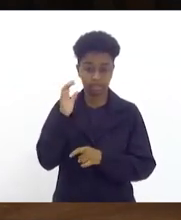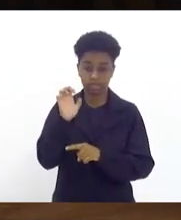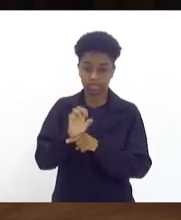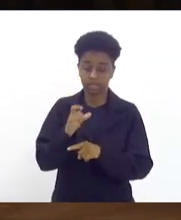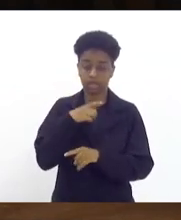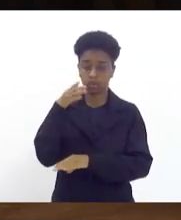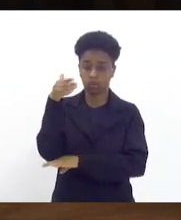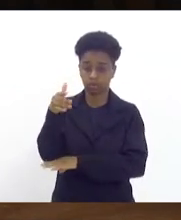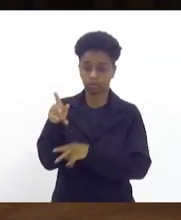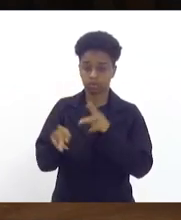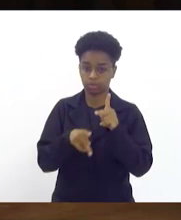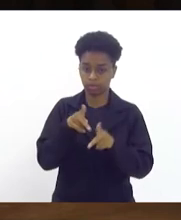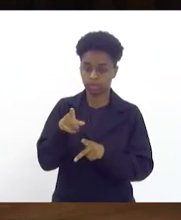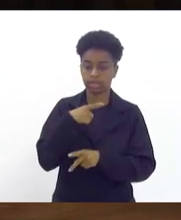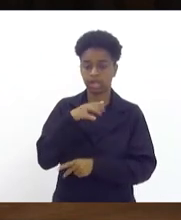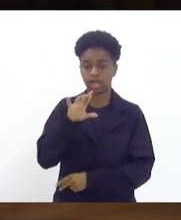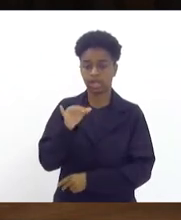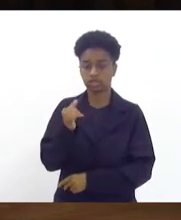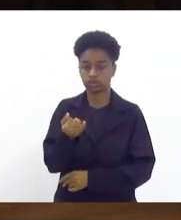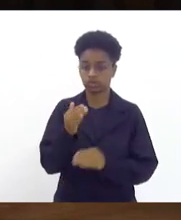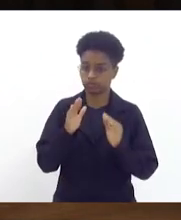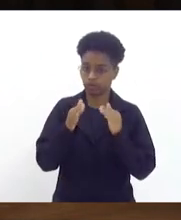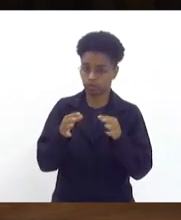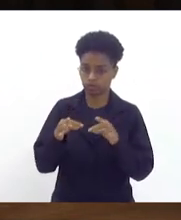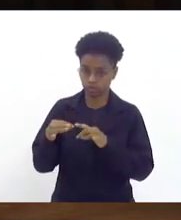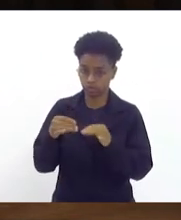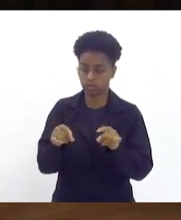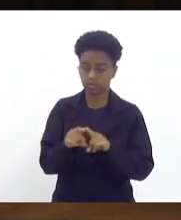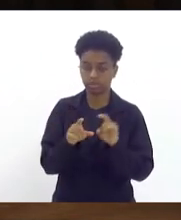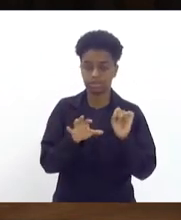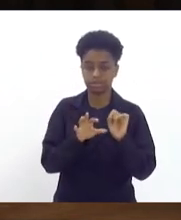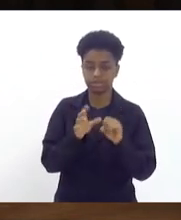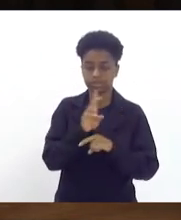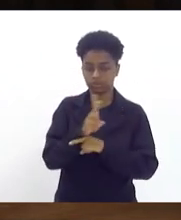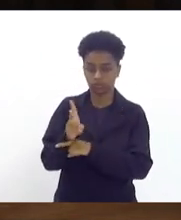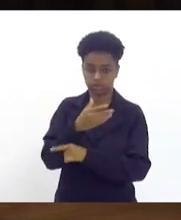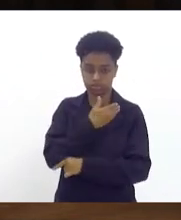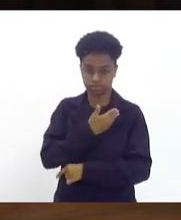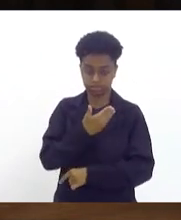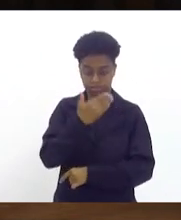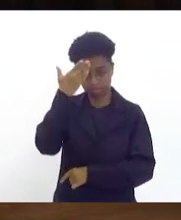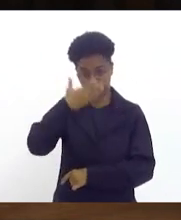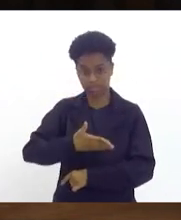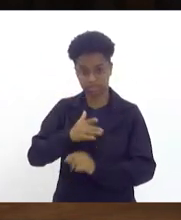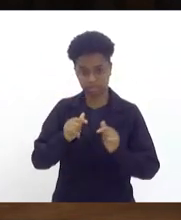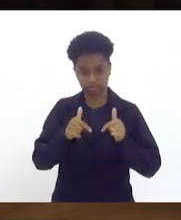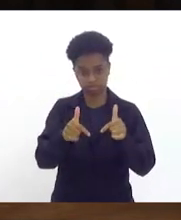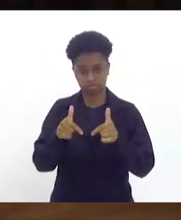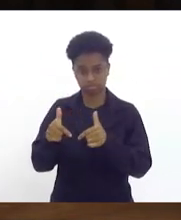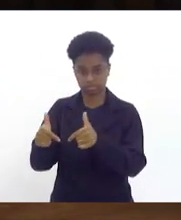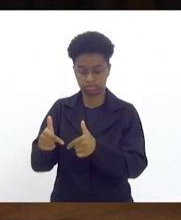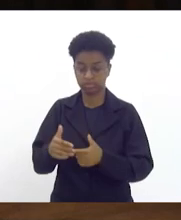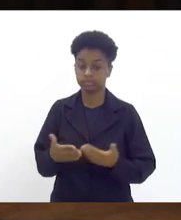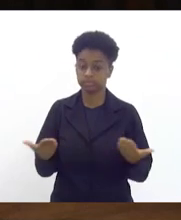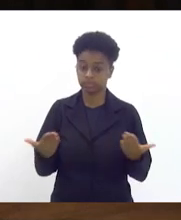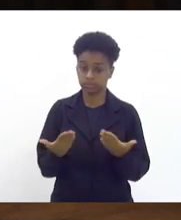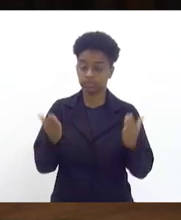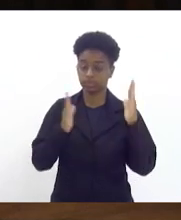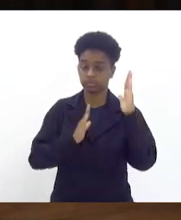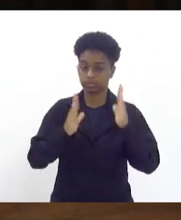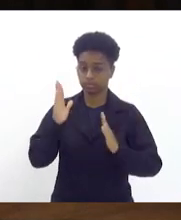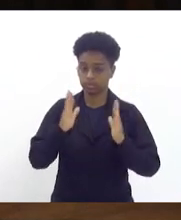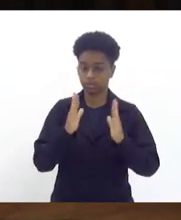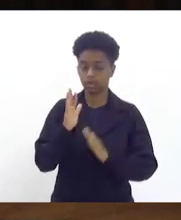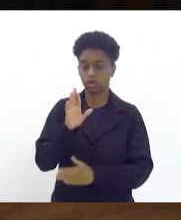o hotel Popular o RJ para todos com ações sociais e o segurança presente que estão atuando na gestão agora do Presidente